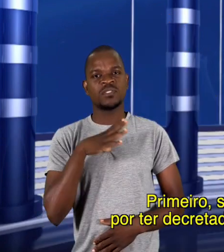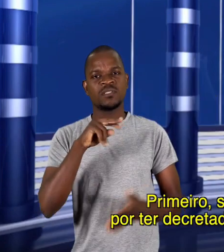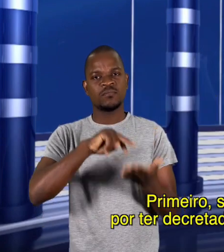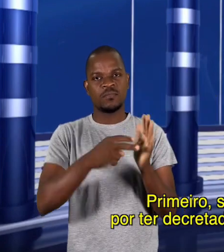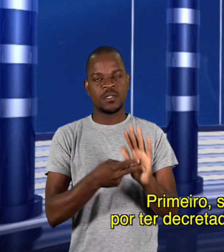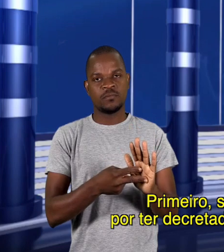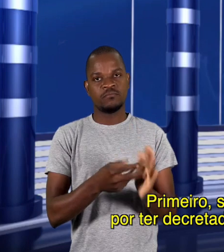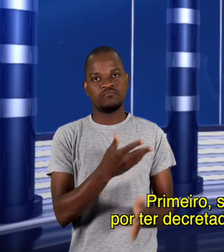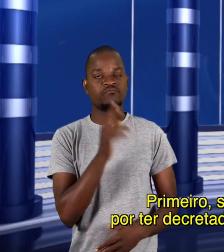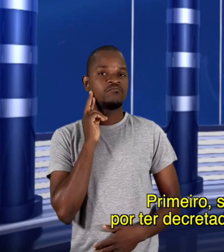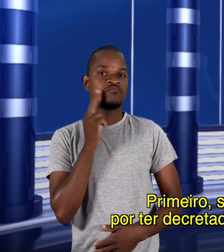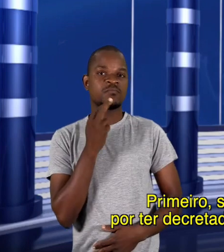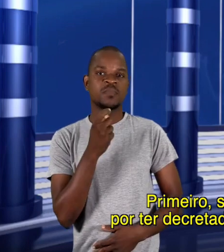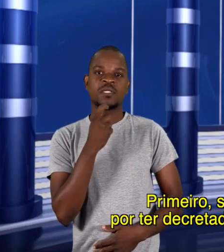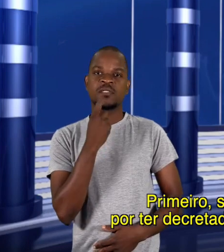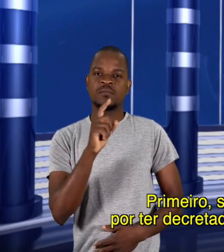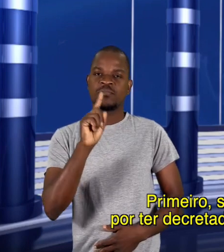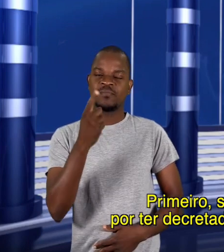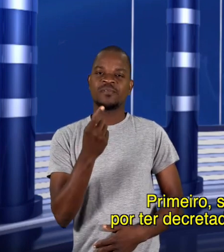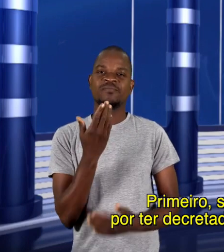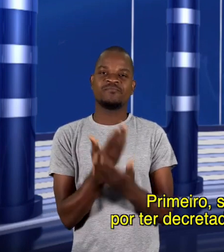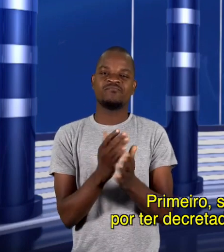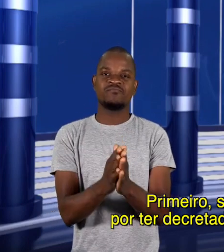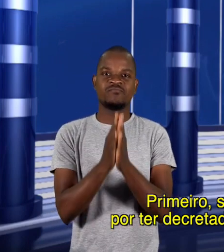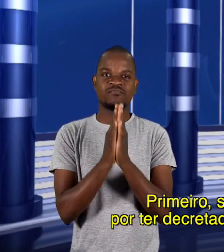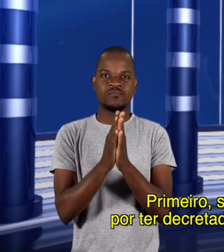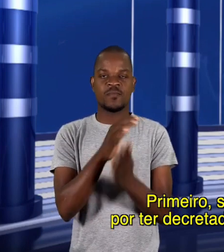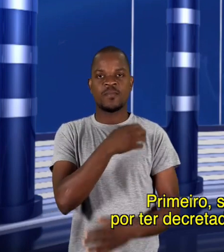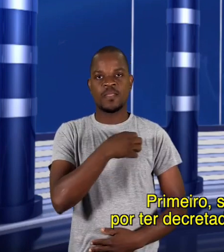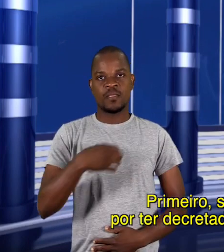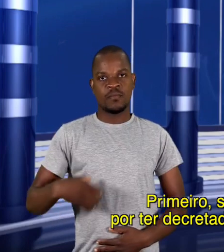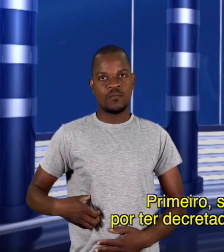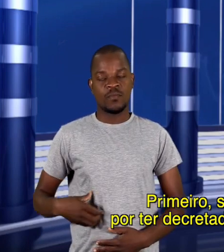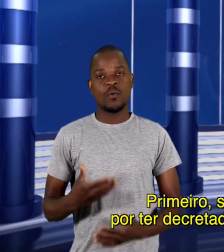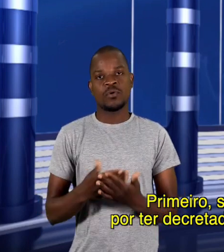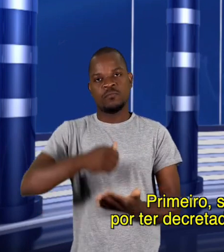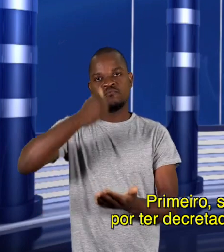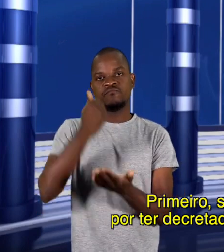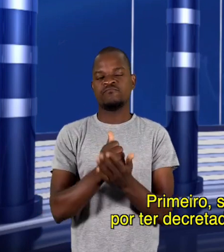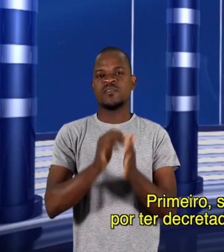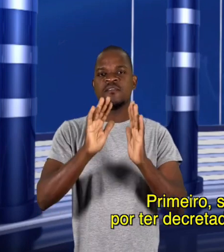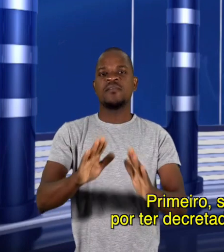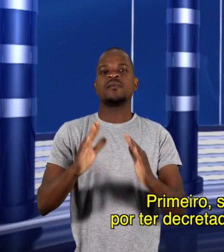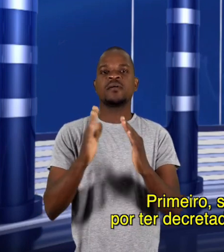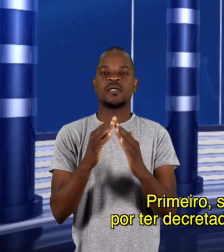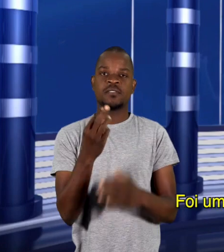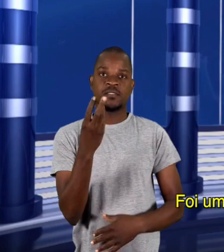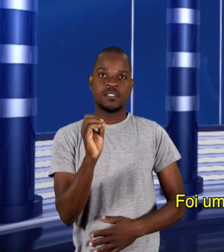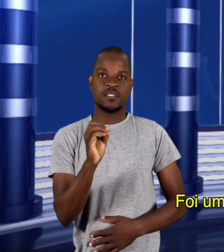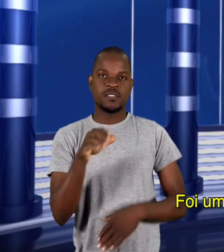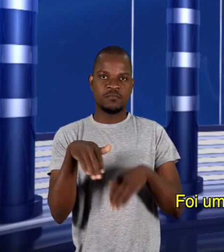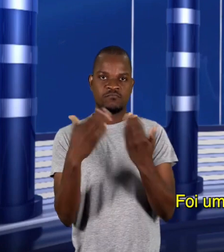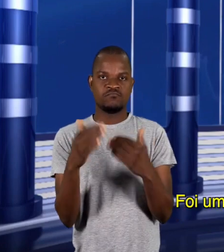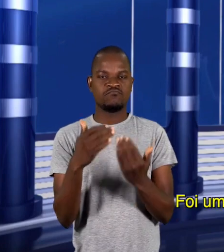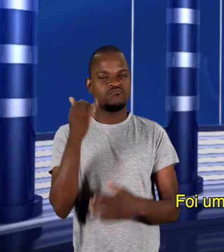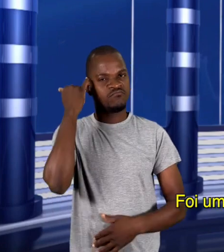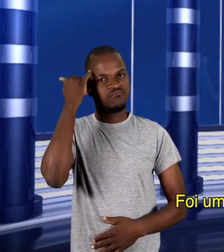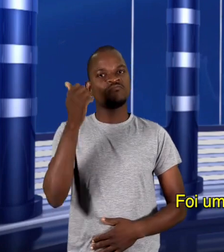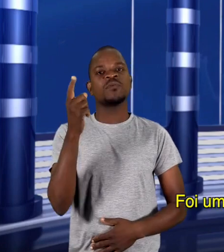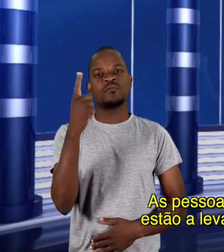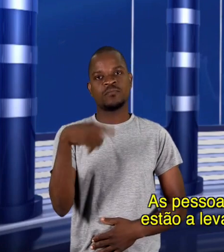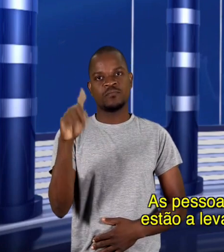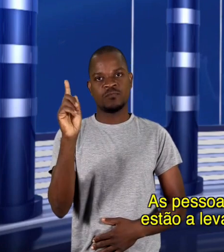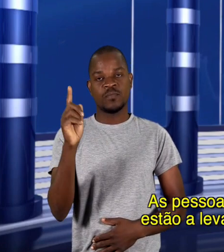Primeiro, saudar ao Presidente da República por ter decretado mais 30 dias que precisamos. foi uma medida muito